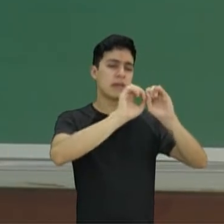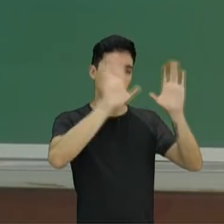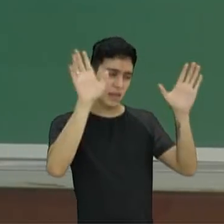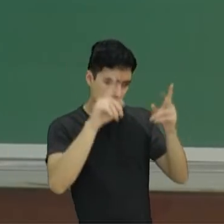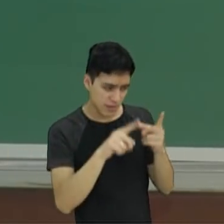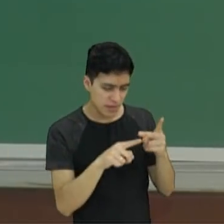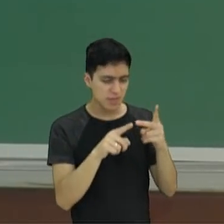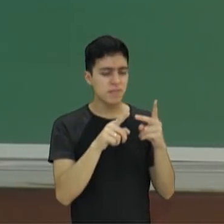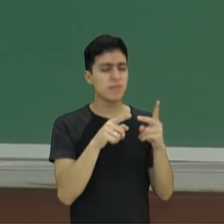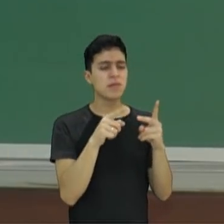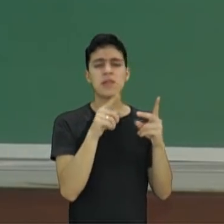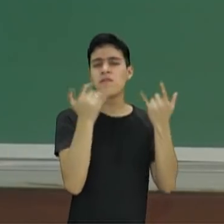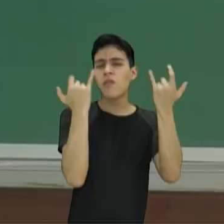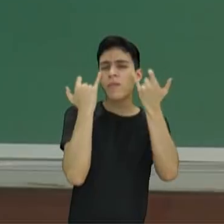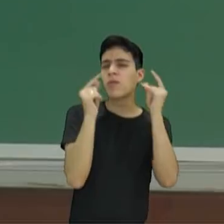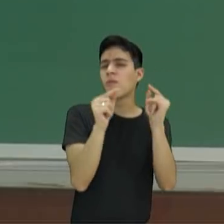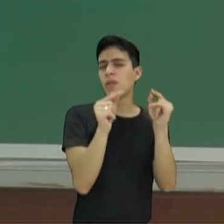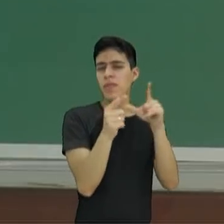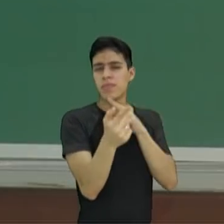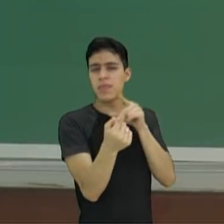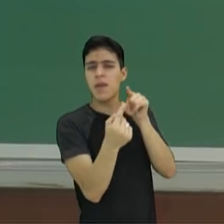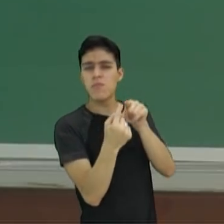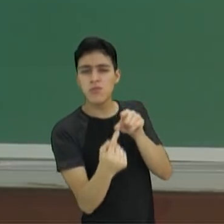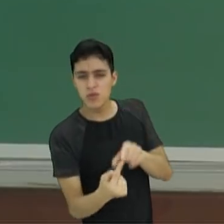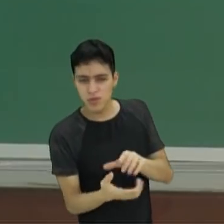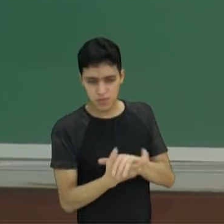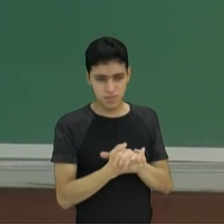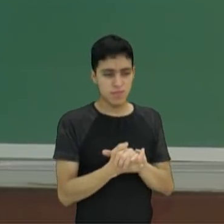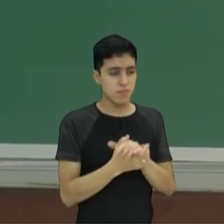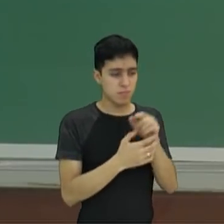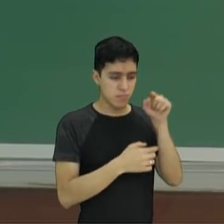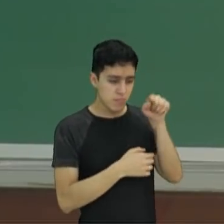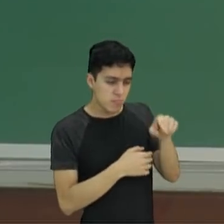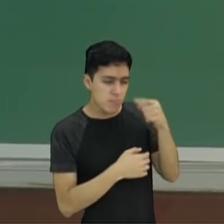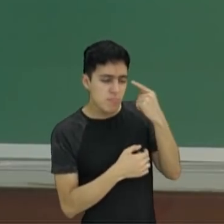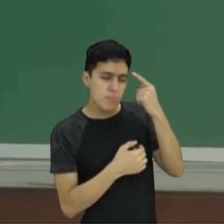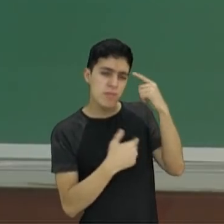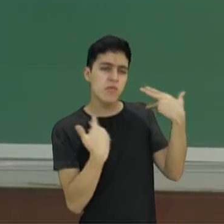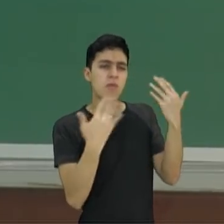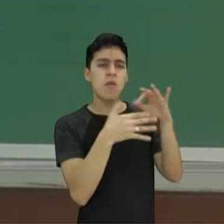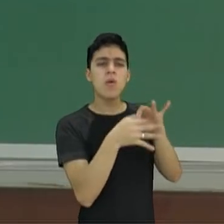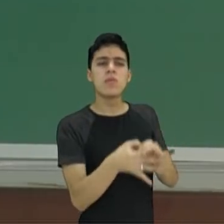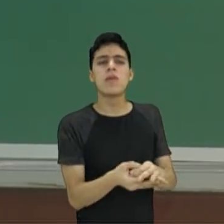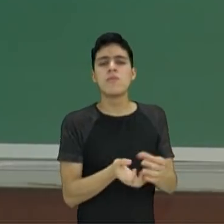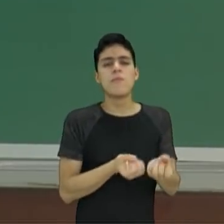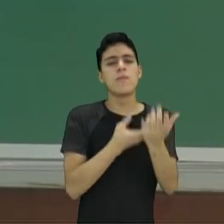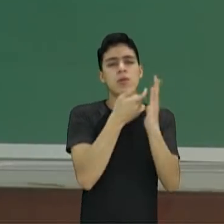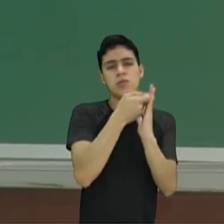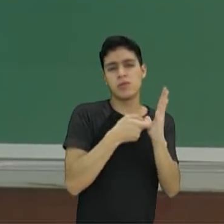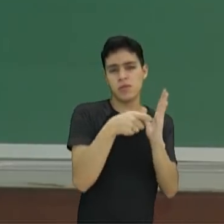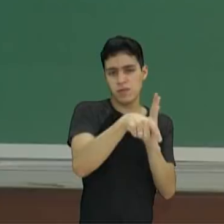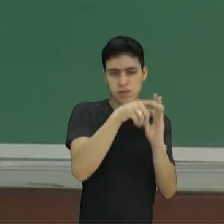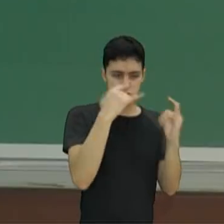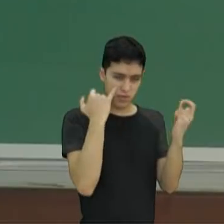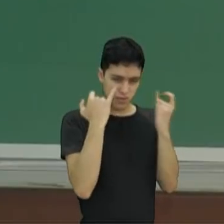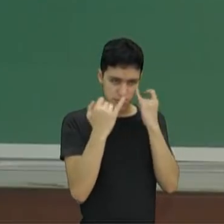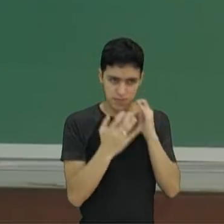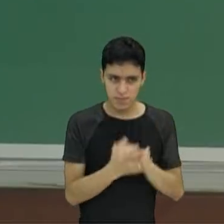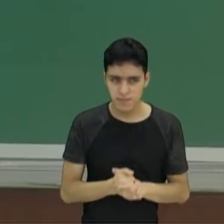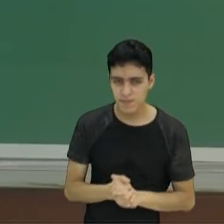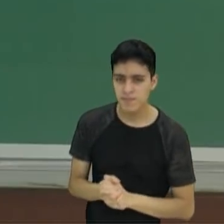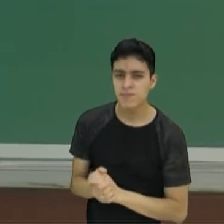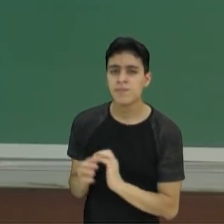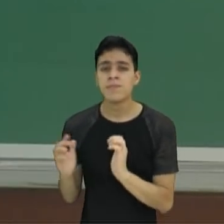justificar informações, levando em conta contextos de produção. E para começo de conversa,